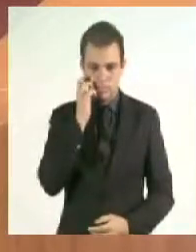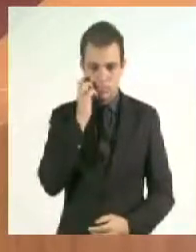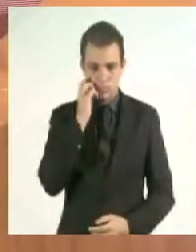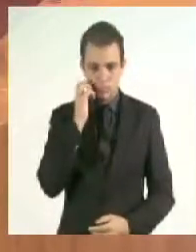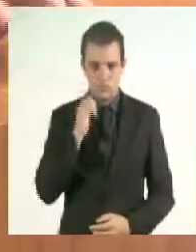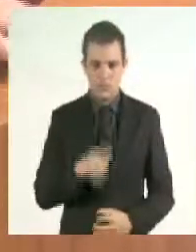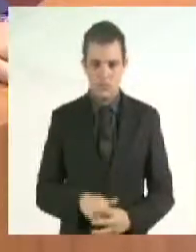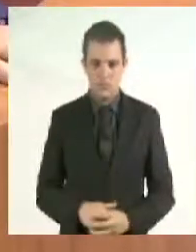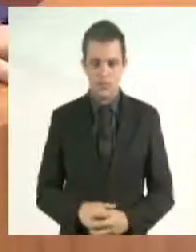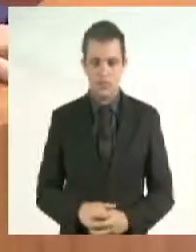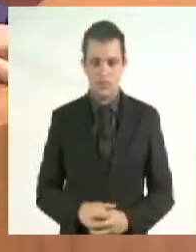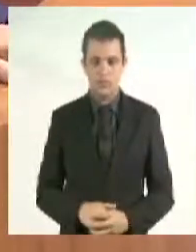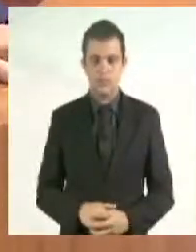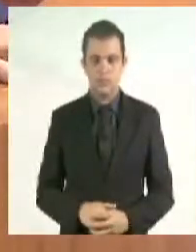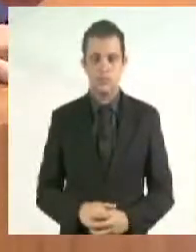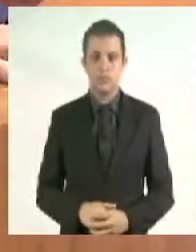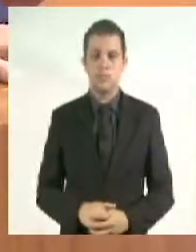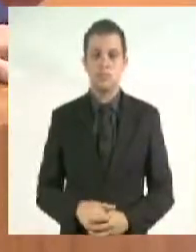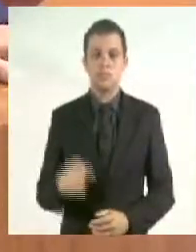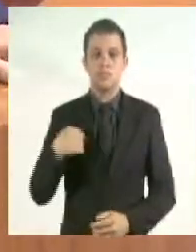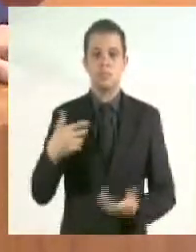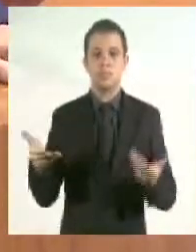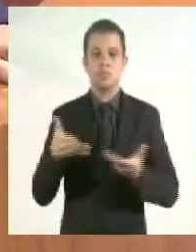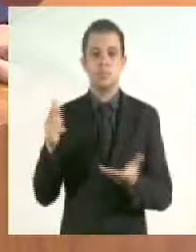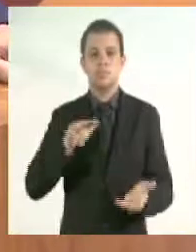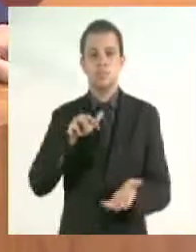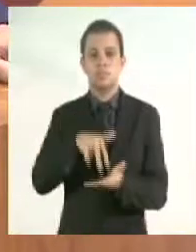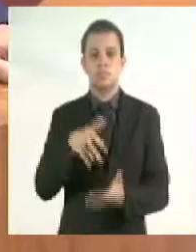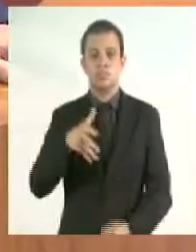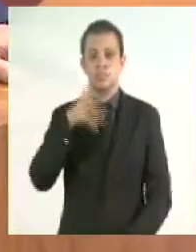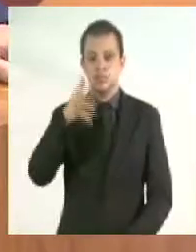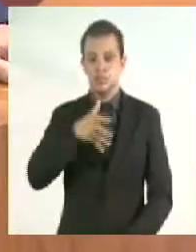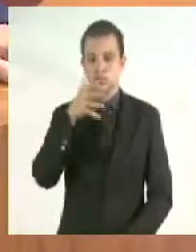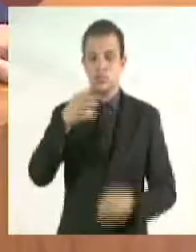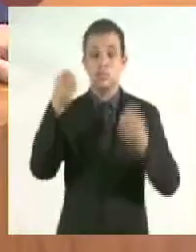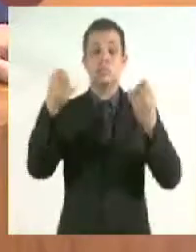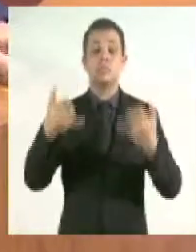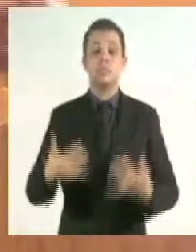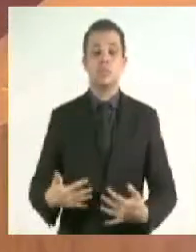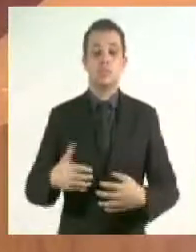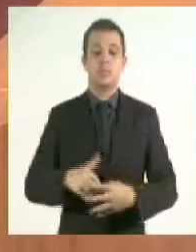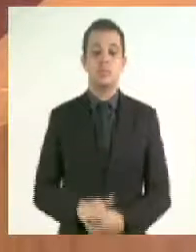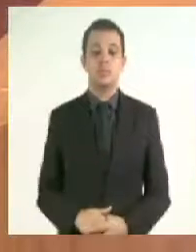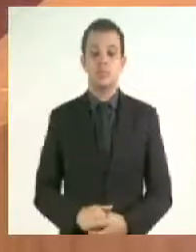Eu ia subir a esta tribuna para falar sobre